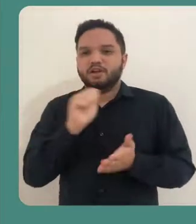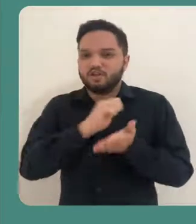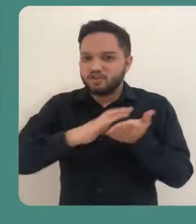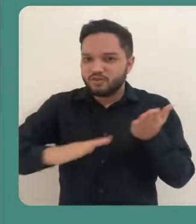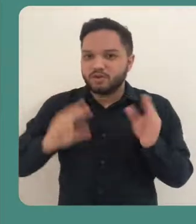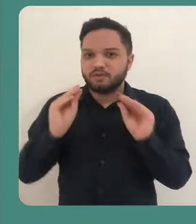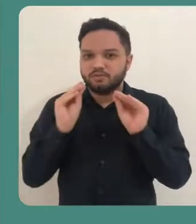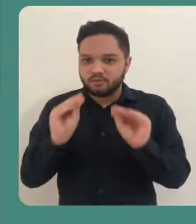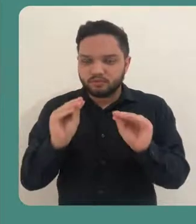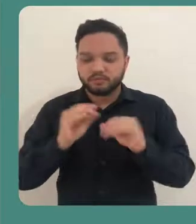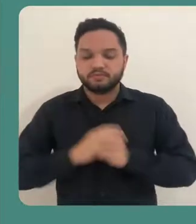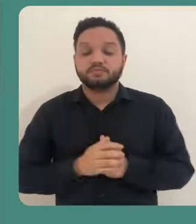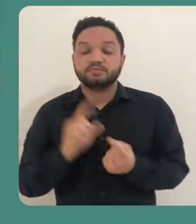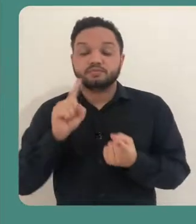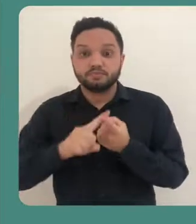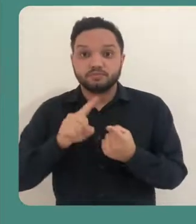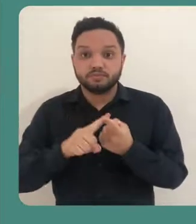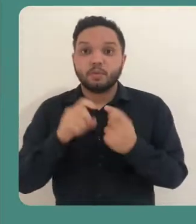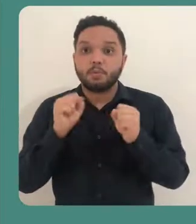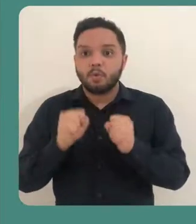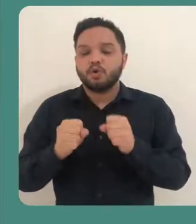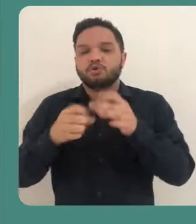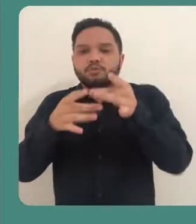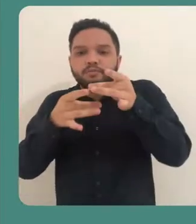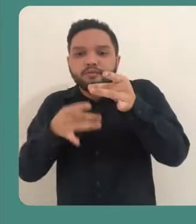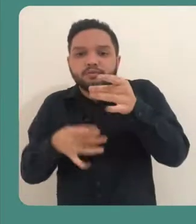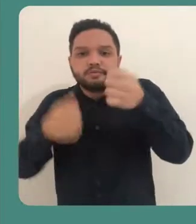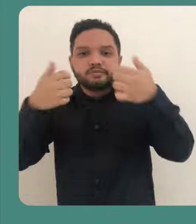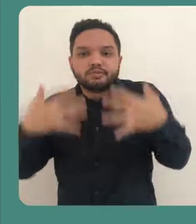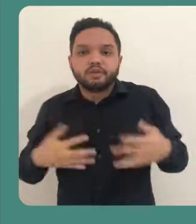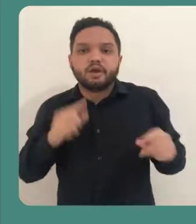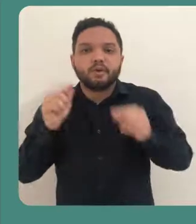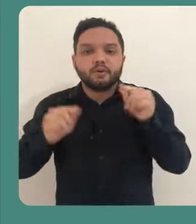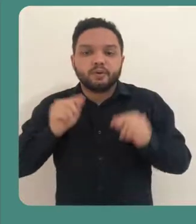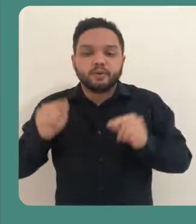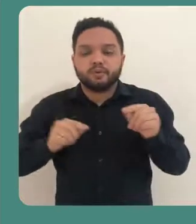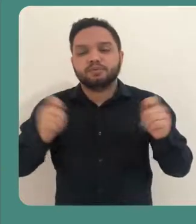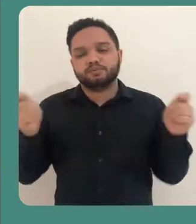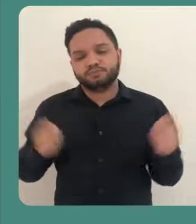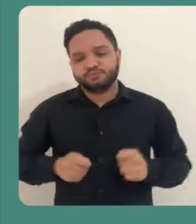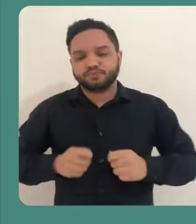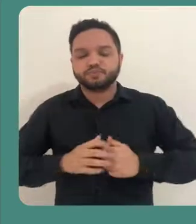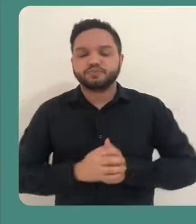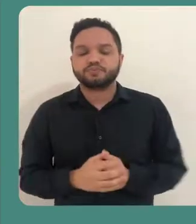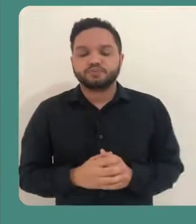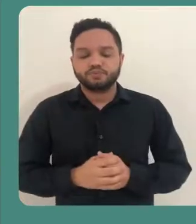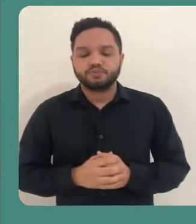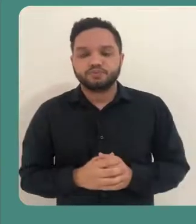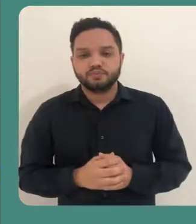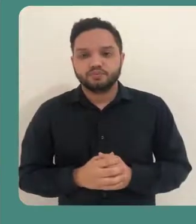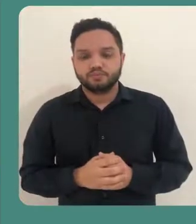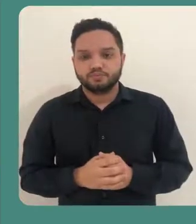ah e também posso dar uma descrição para essa sala de web conferência que eu amo